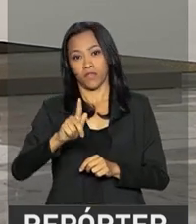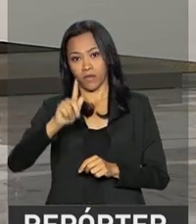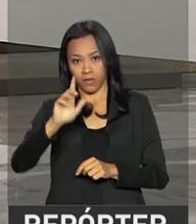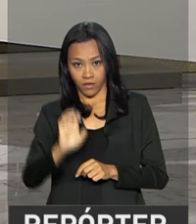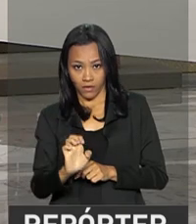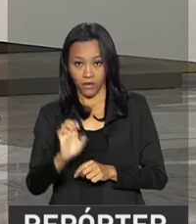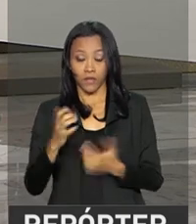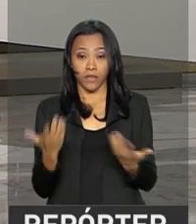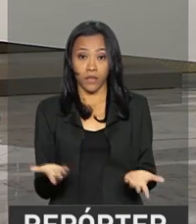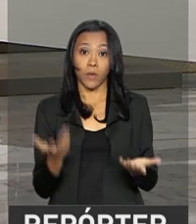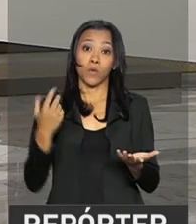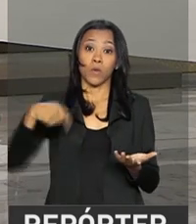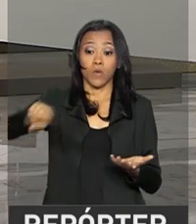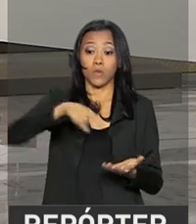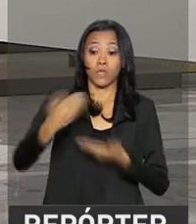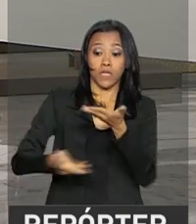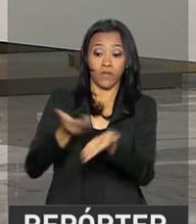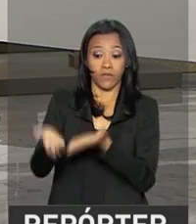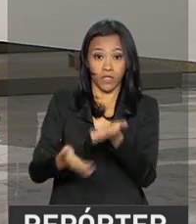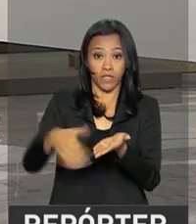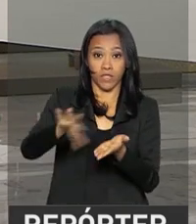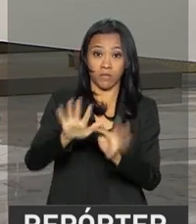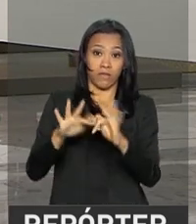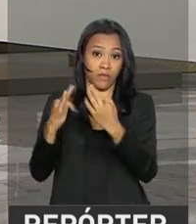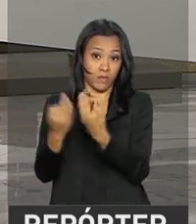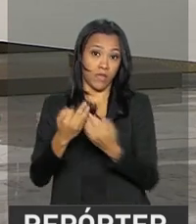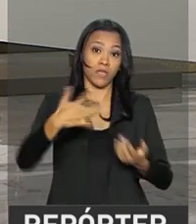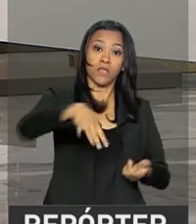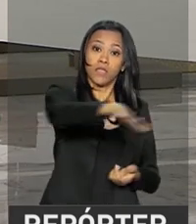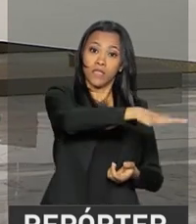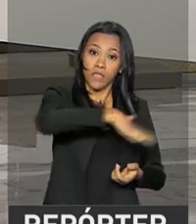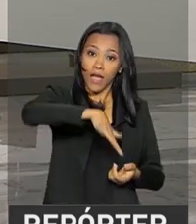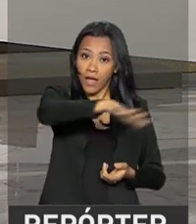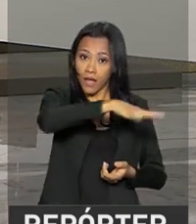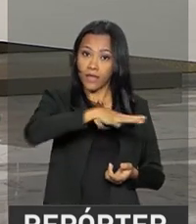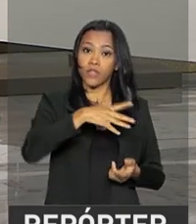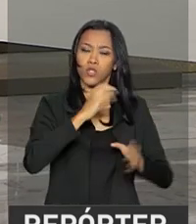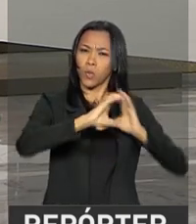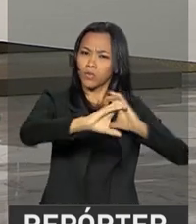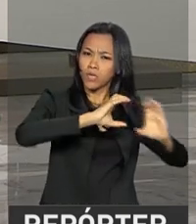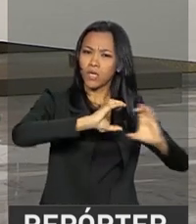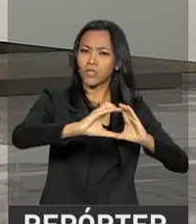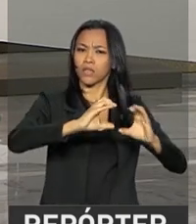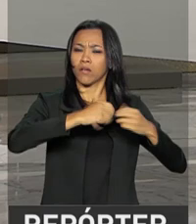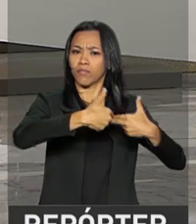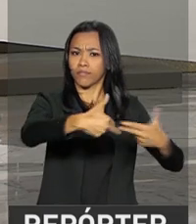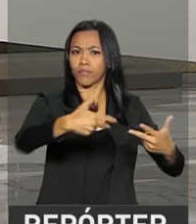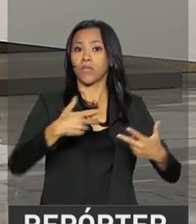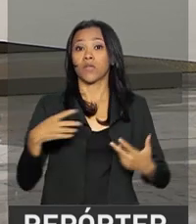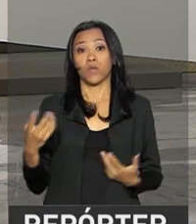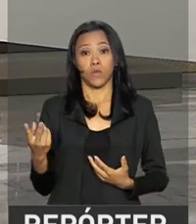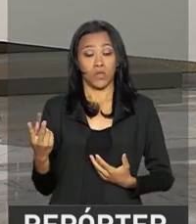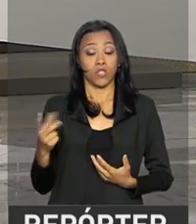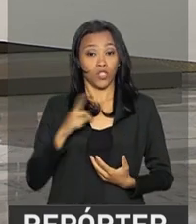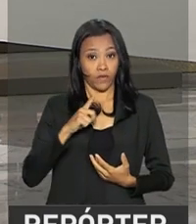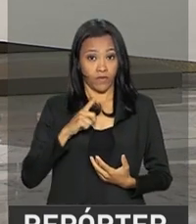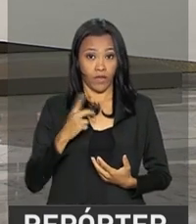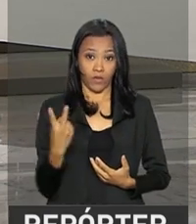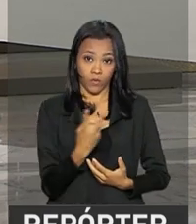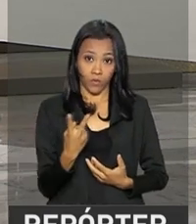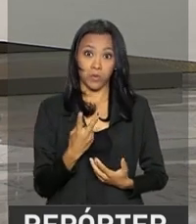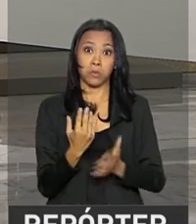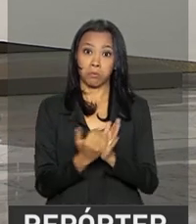e os serviços de informação e comunicação os dois com 0,9 por cento tiveram o maior